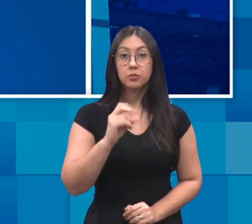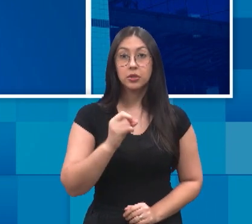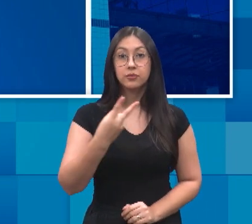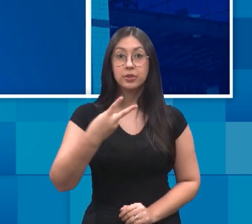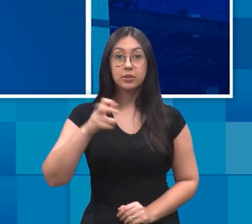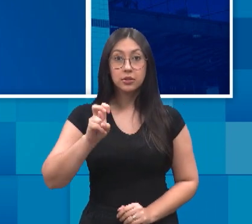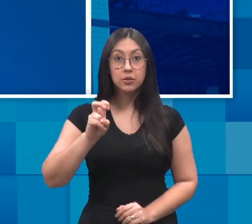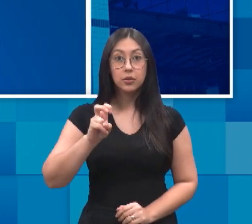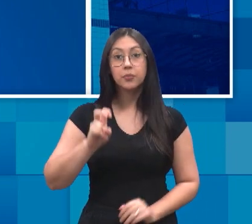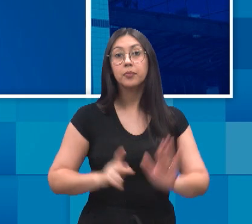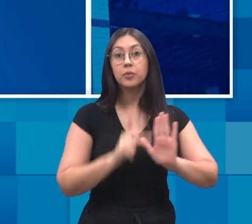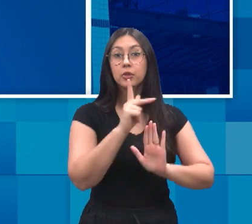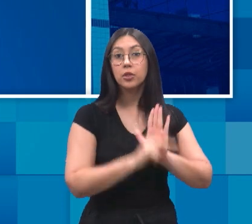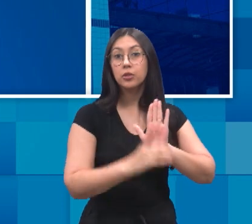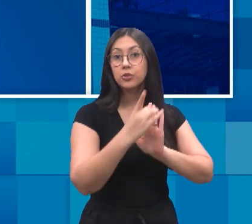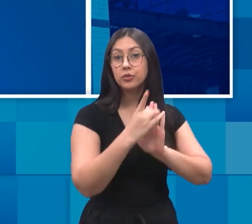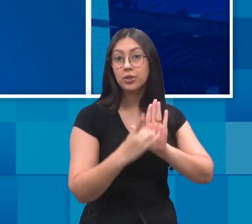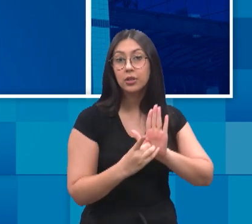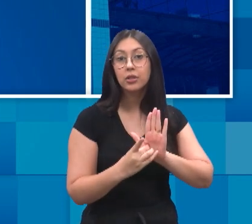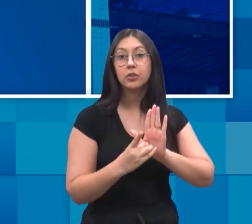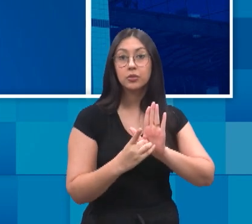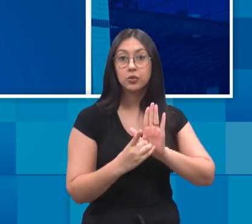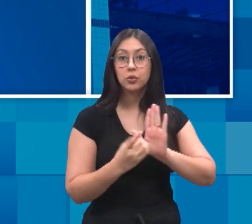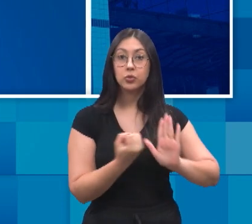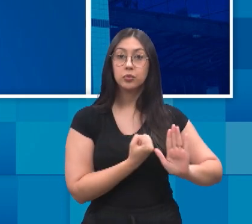2238/2025. Projeto de Decreto Legislativo número